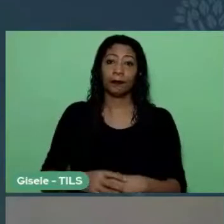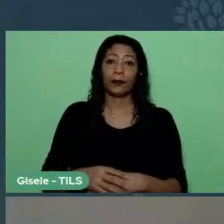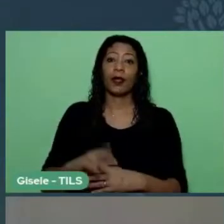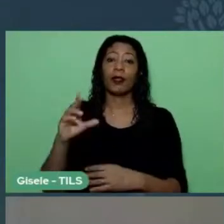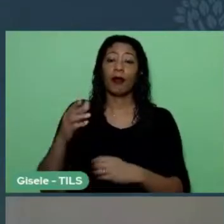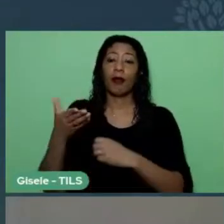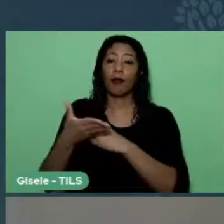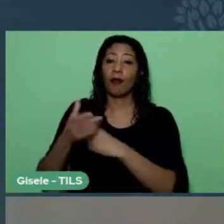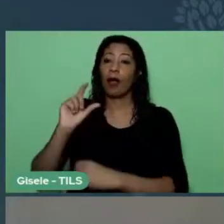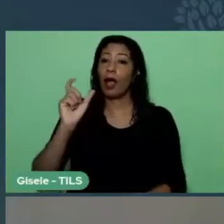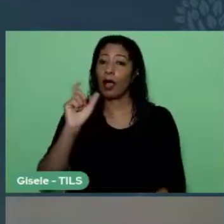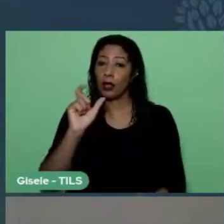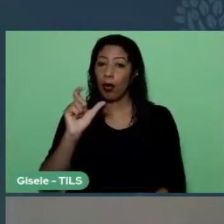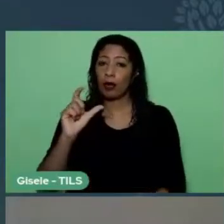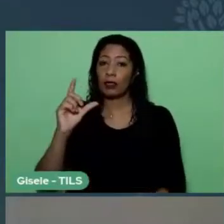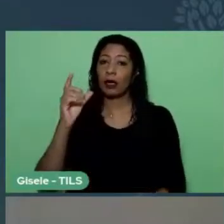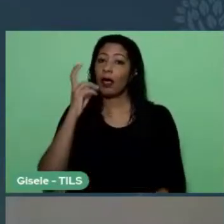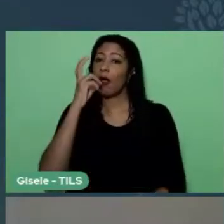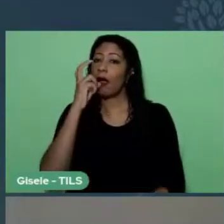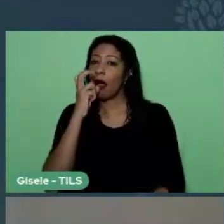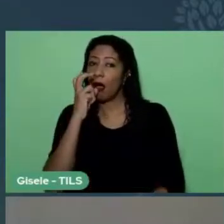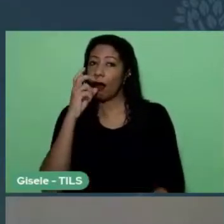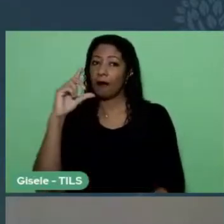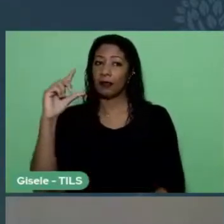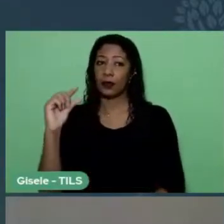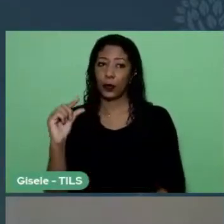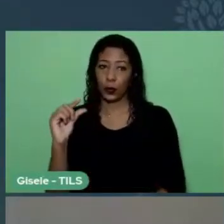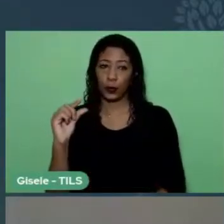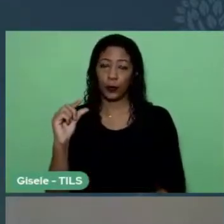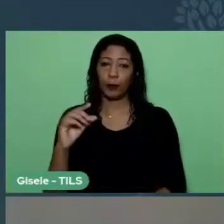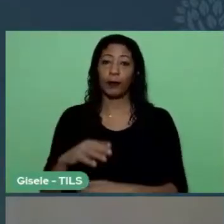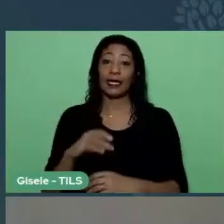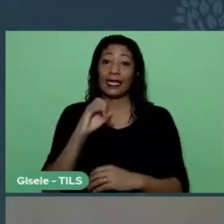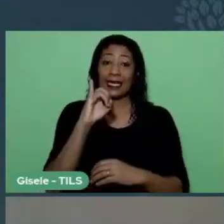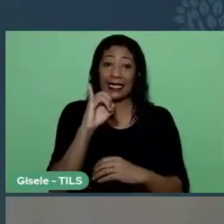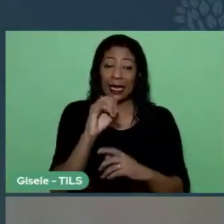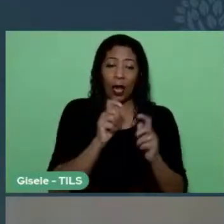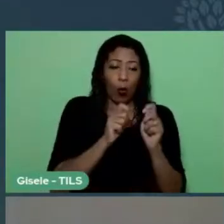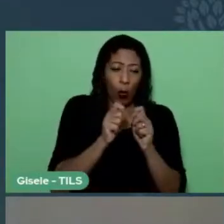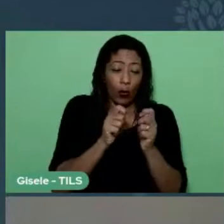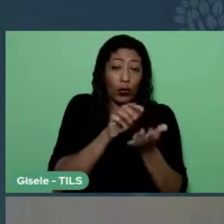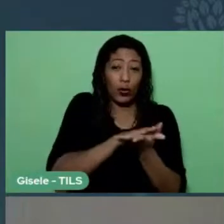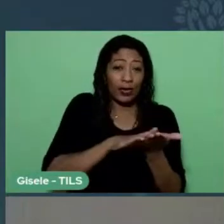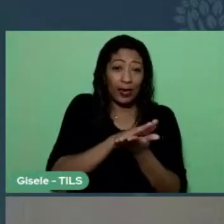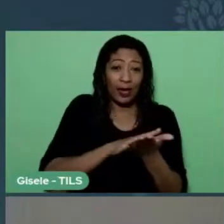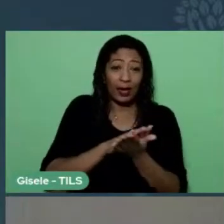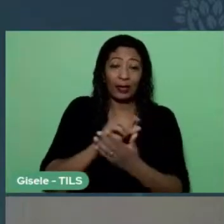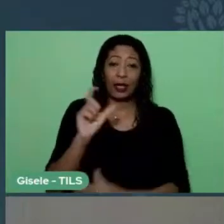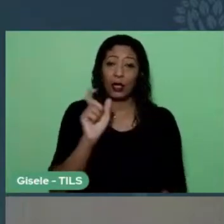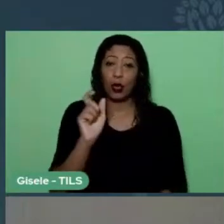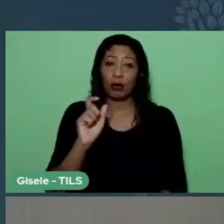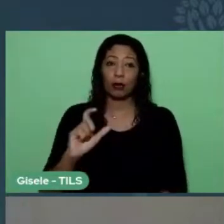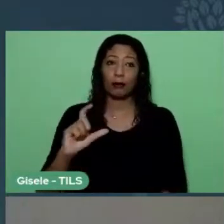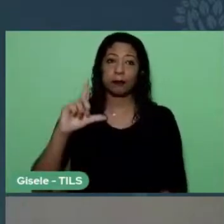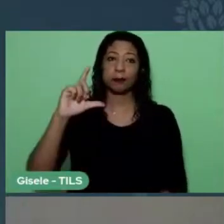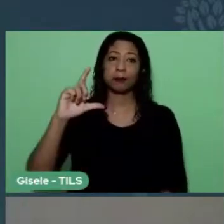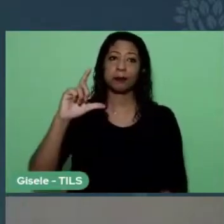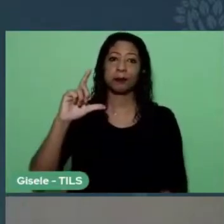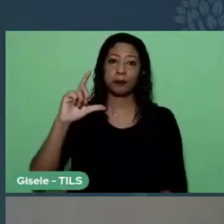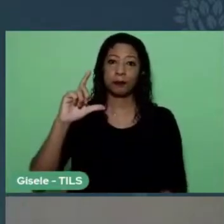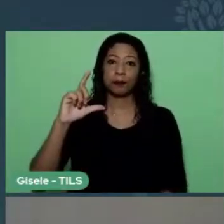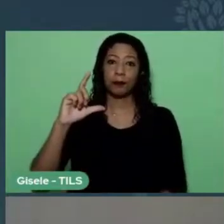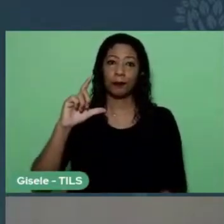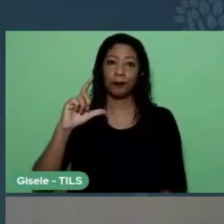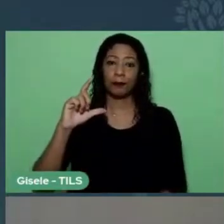é uma dose mais baixa. Se ele não está controlado, eu aumento a dose do meu corticoide inalatório. Se ele está